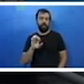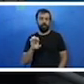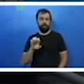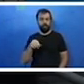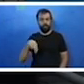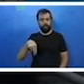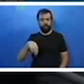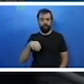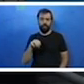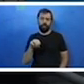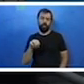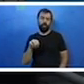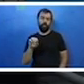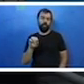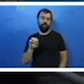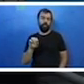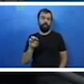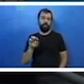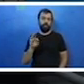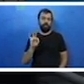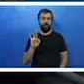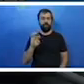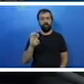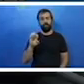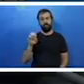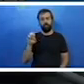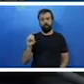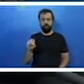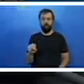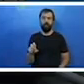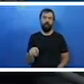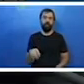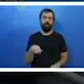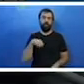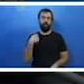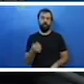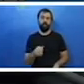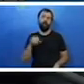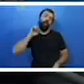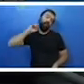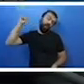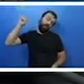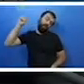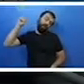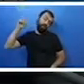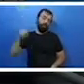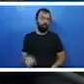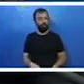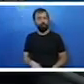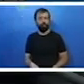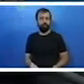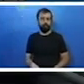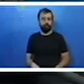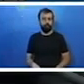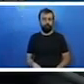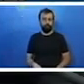aconteceu com o Tiradentes, o porquê que hoje ele é lembrado, aclamado, o que aconteceu com ele.